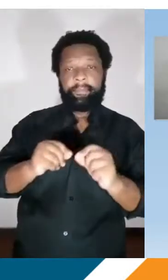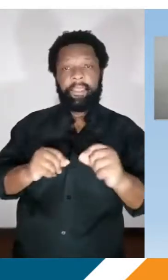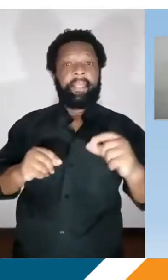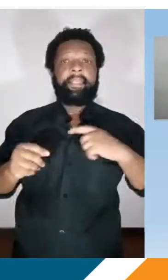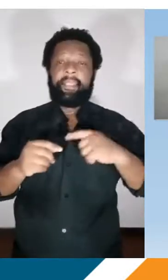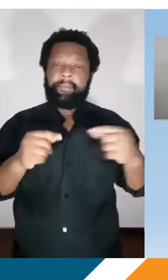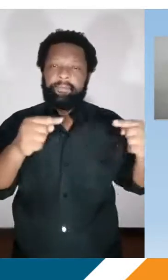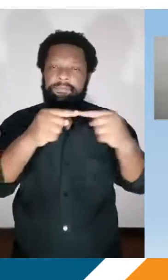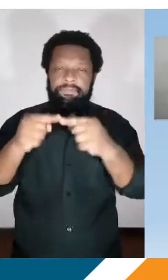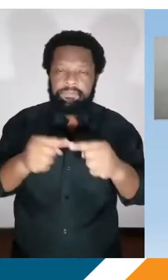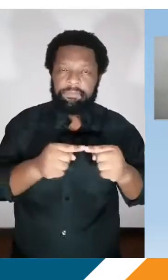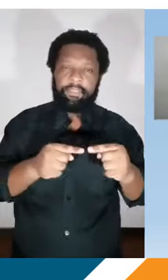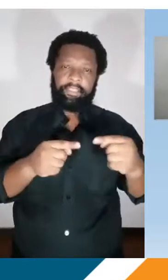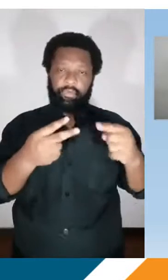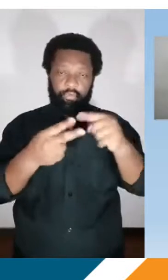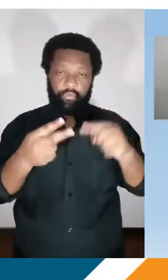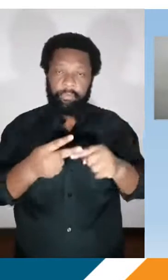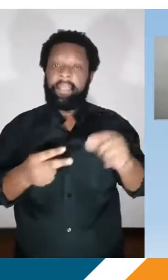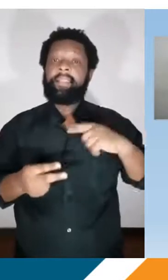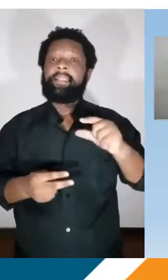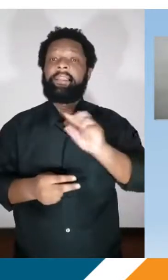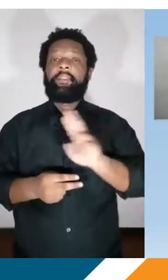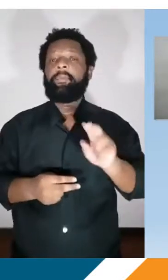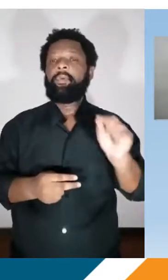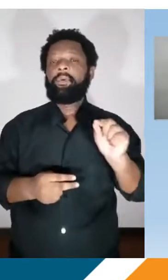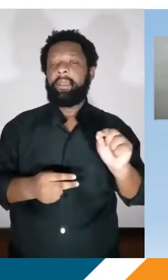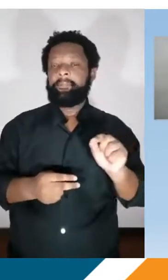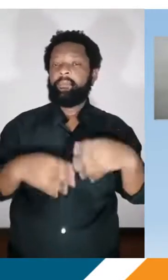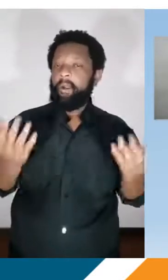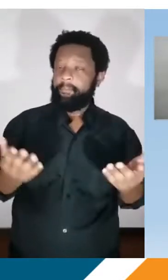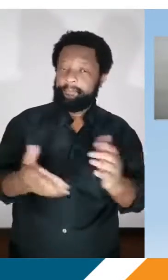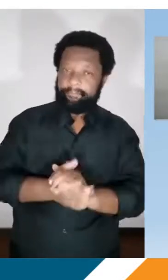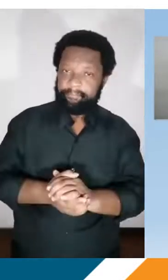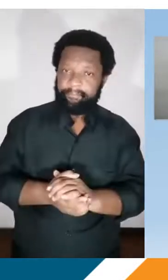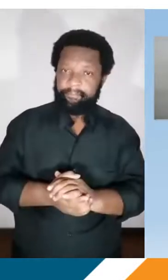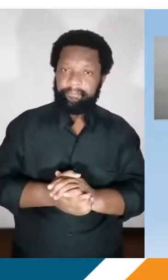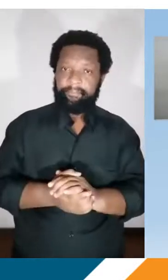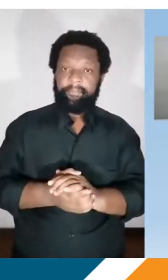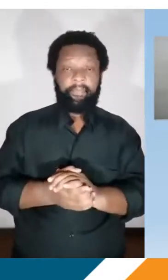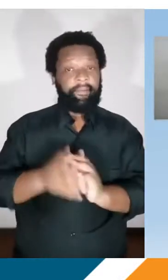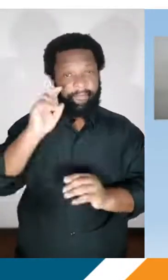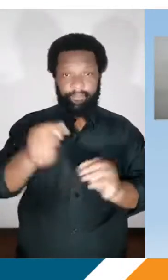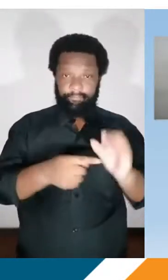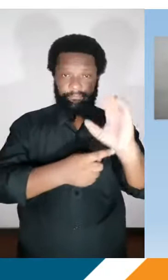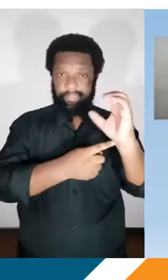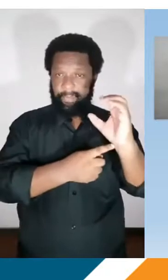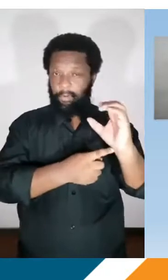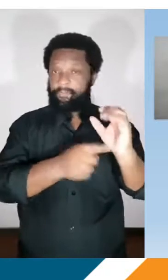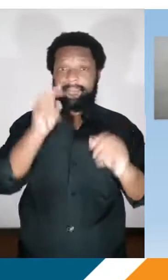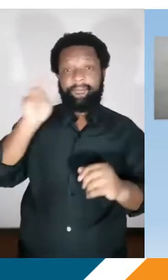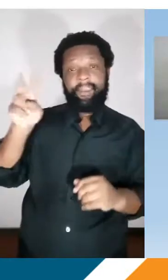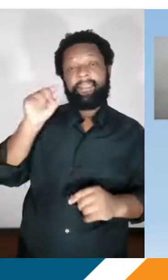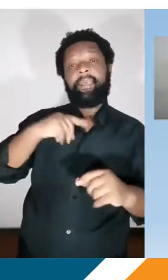Seguinte, as conformações espaciais nessas ligações duplas são denominadas respectivamente quais? Olha, nesse carbono